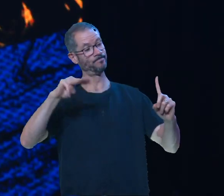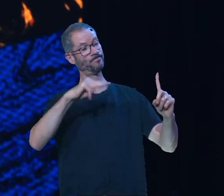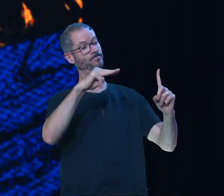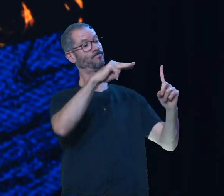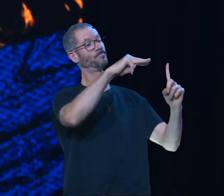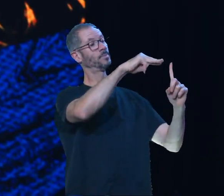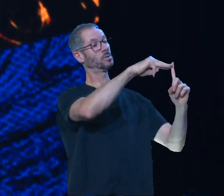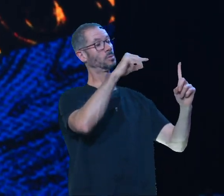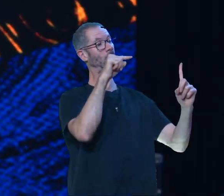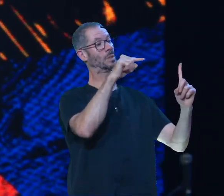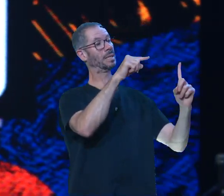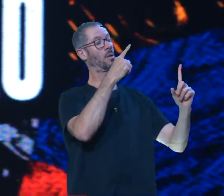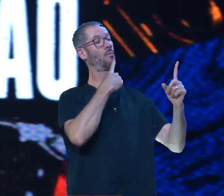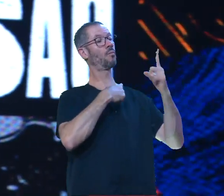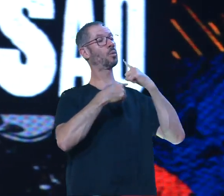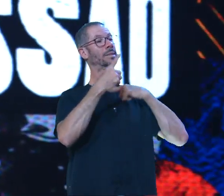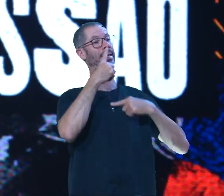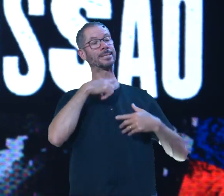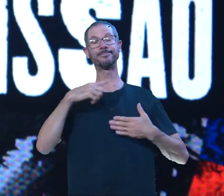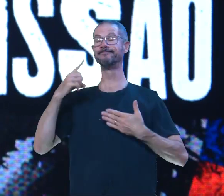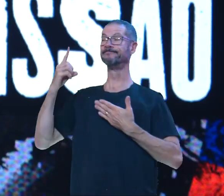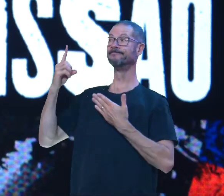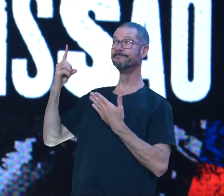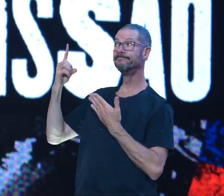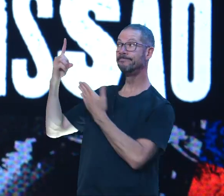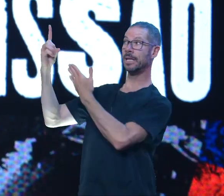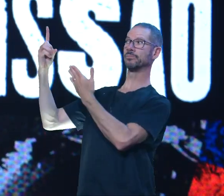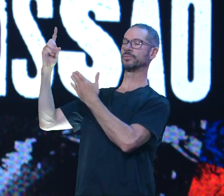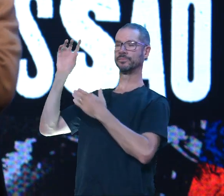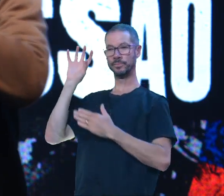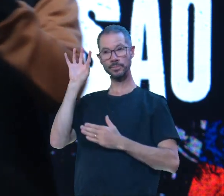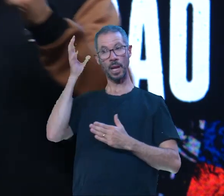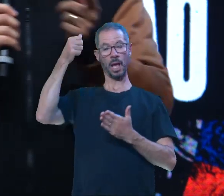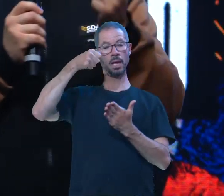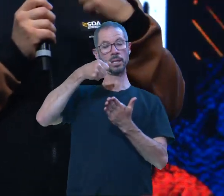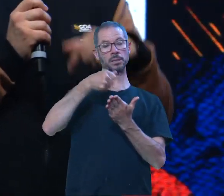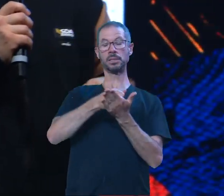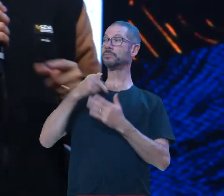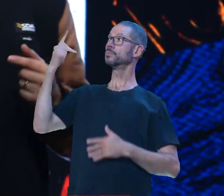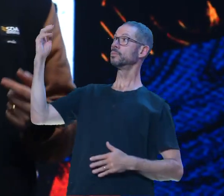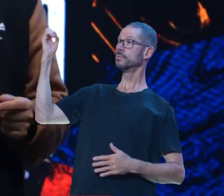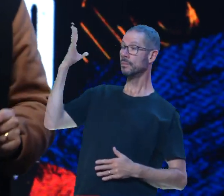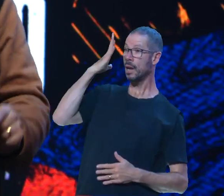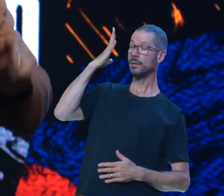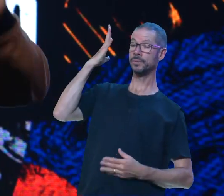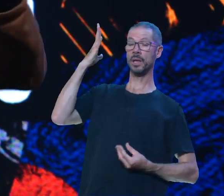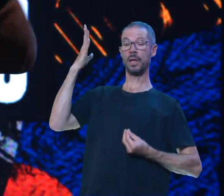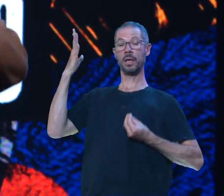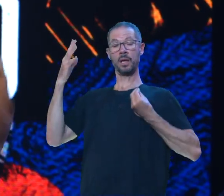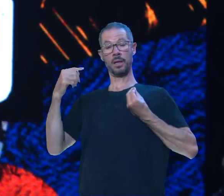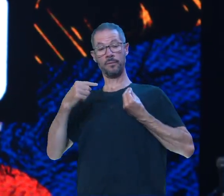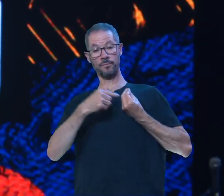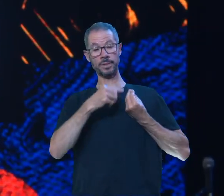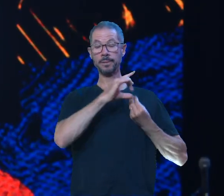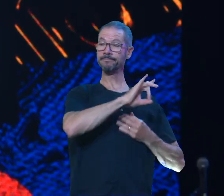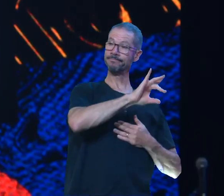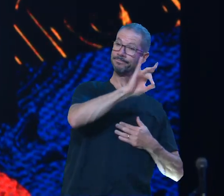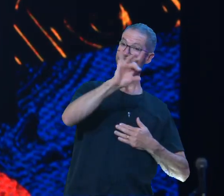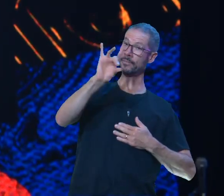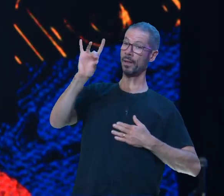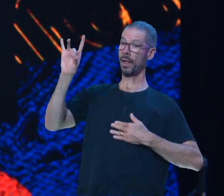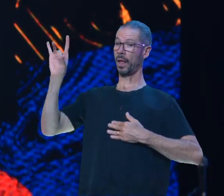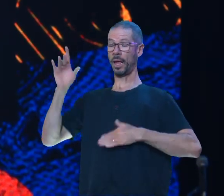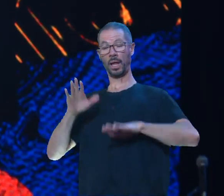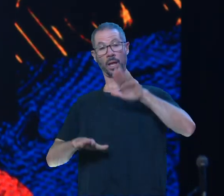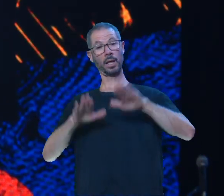porque ela é a vontade de Deus, daquilo que Ele quer realizar na sua graça, através da vida de cada um de nós.